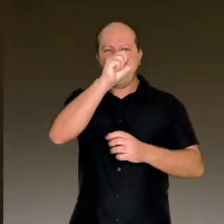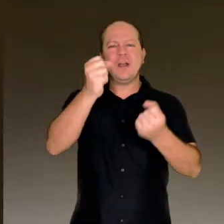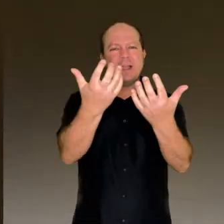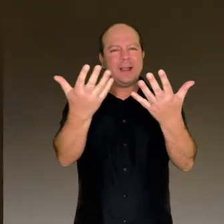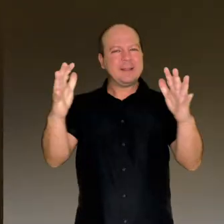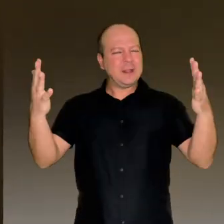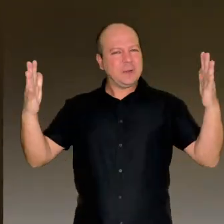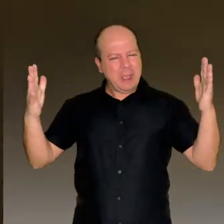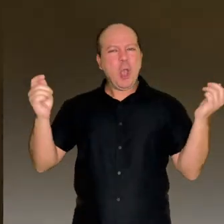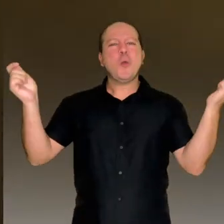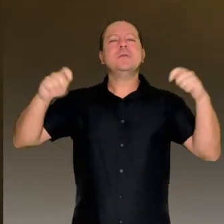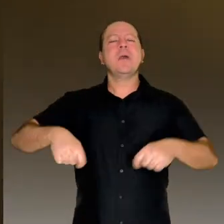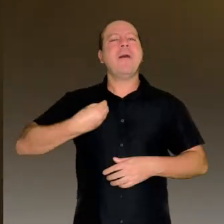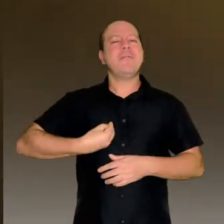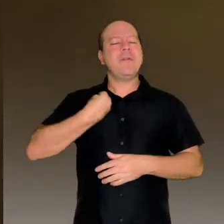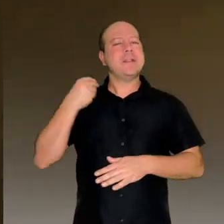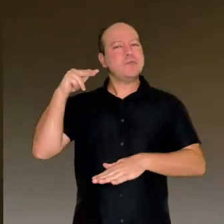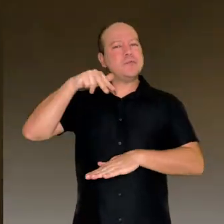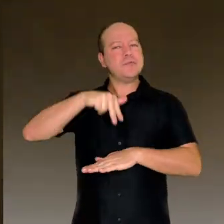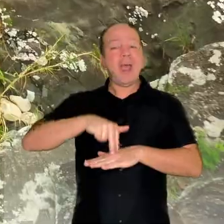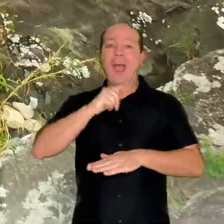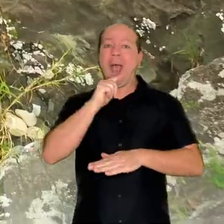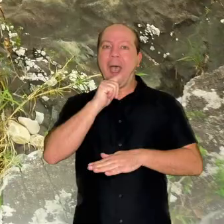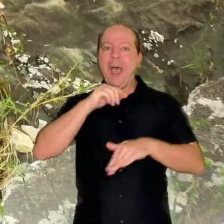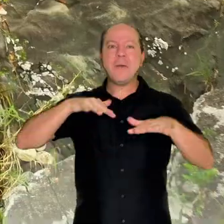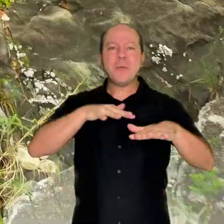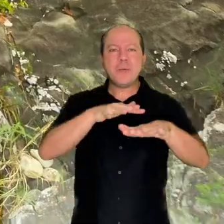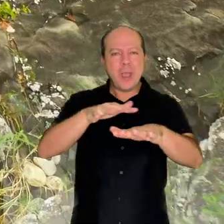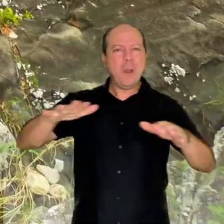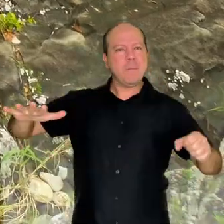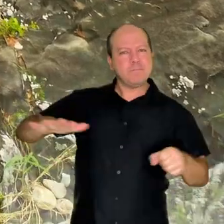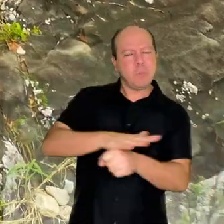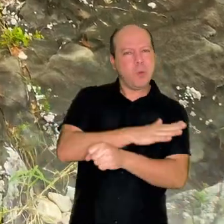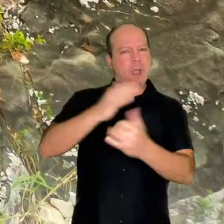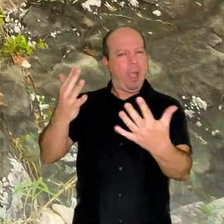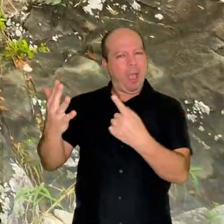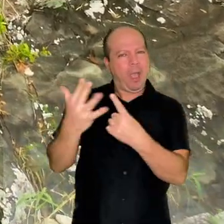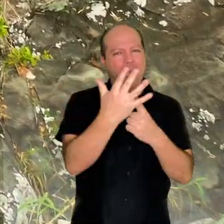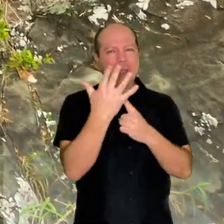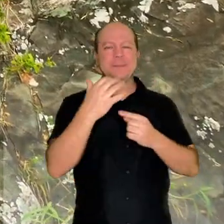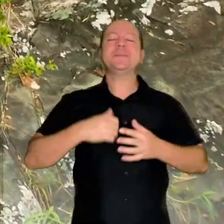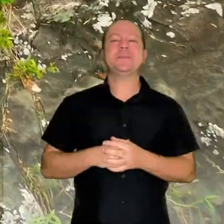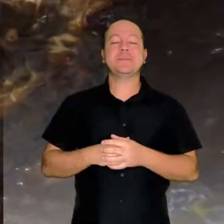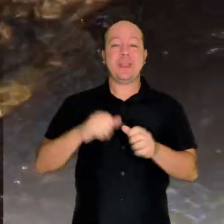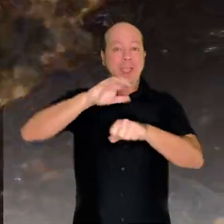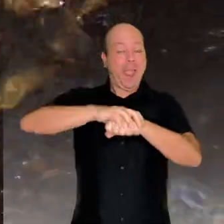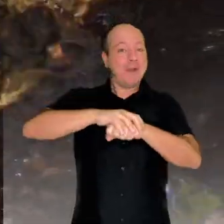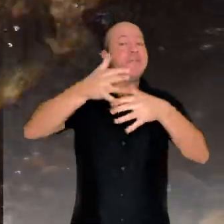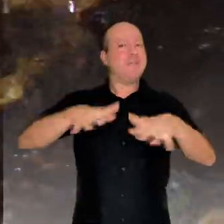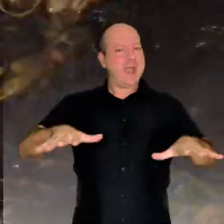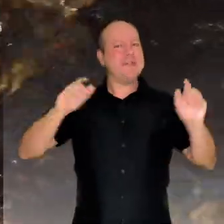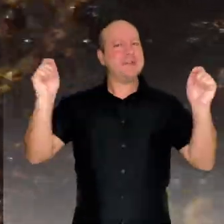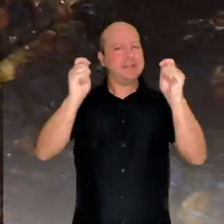força da natureza e condição para que a vida exista, a água também é uma fonte inesgotável de inspiração. O